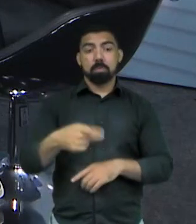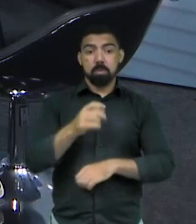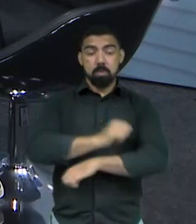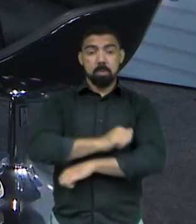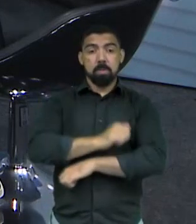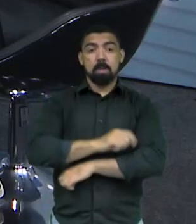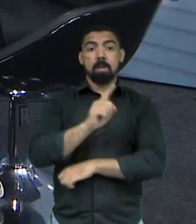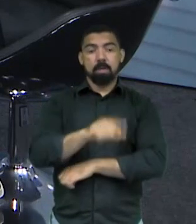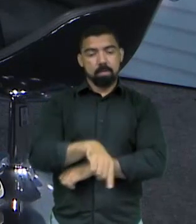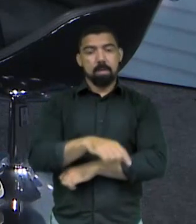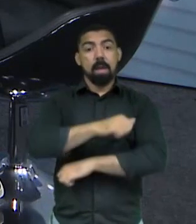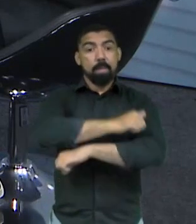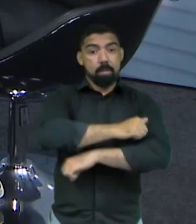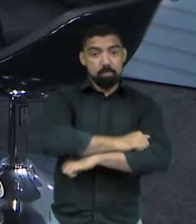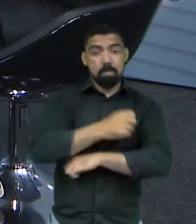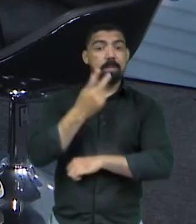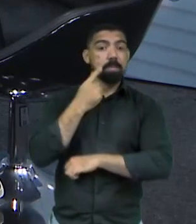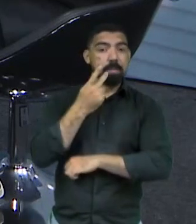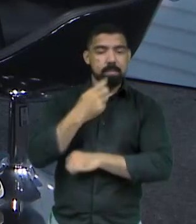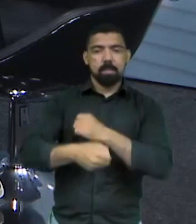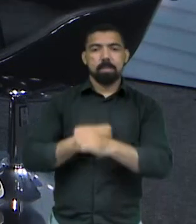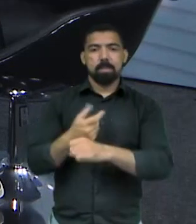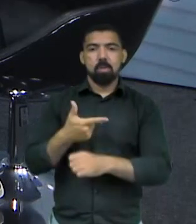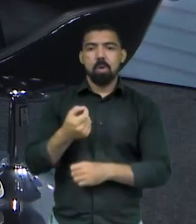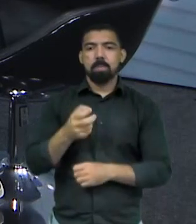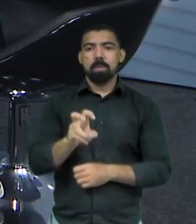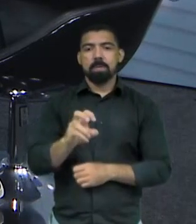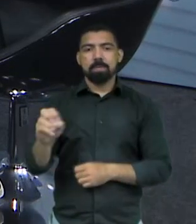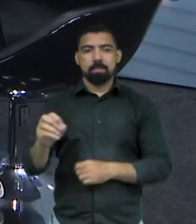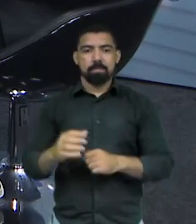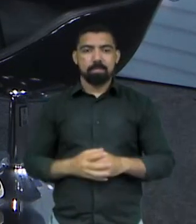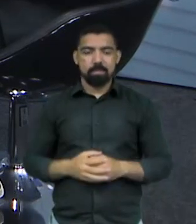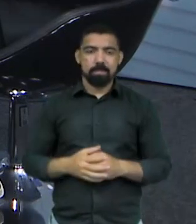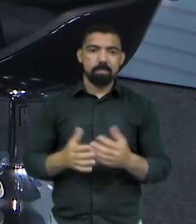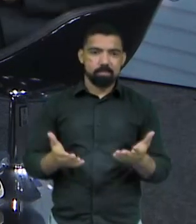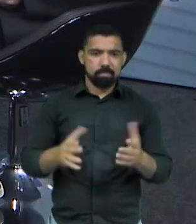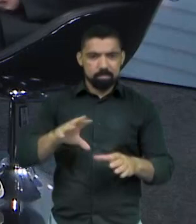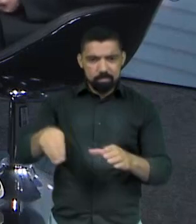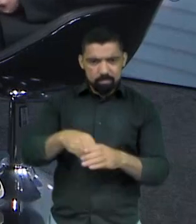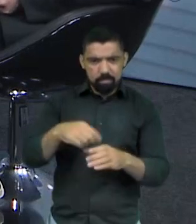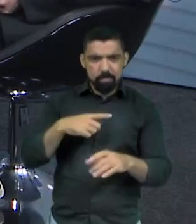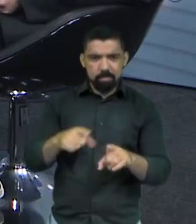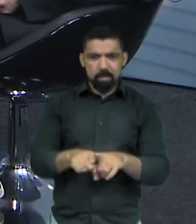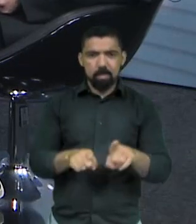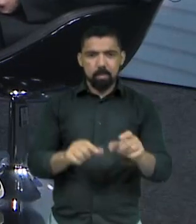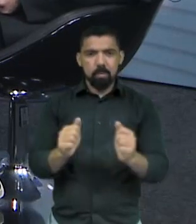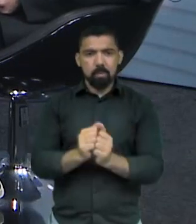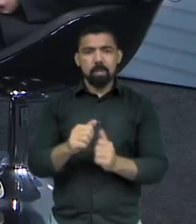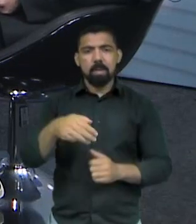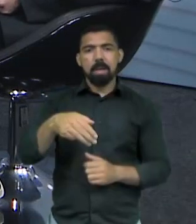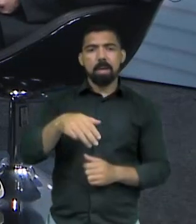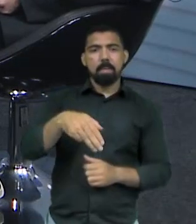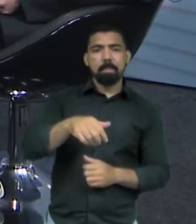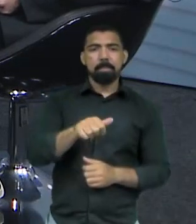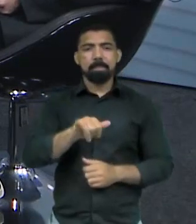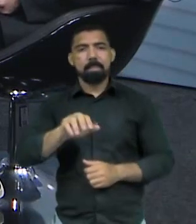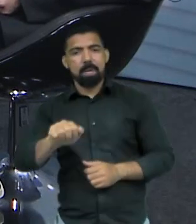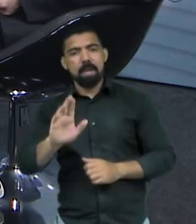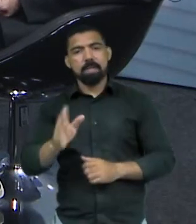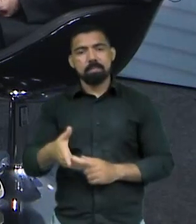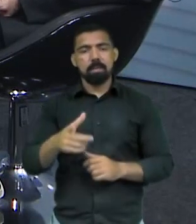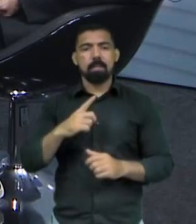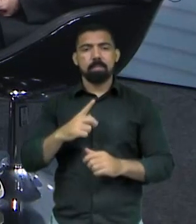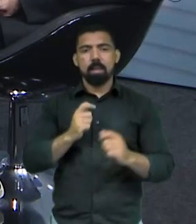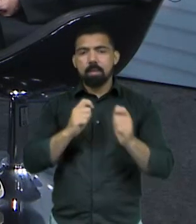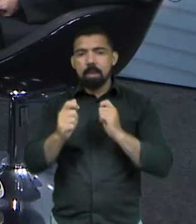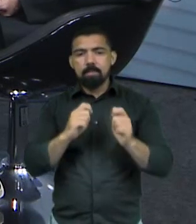é a Plataforma Ceará 2050. E o Júlio, você está nesse métier, né? Porque está tá junto com o doutor Maia. O doutor Maia veio aqui, me deu uma entrevista